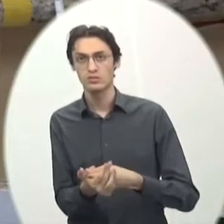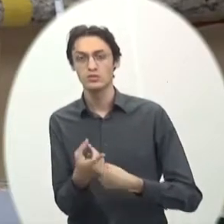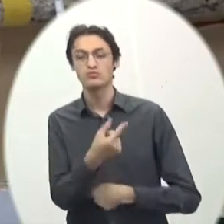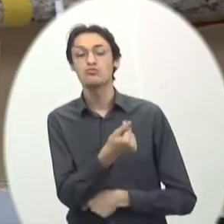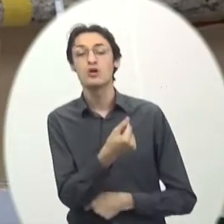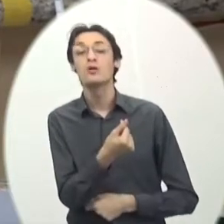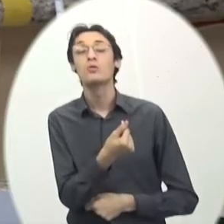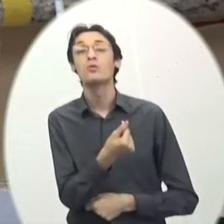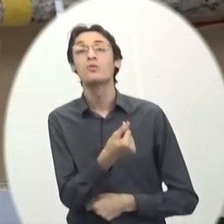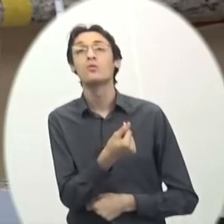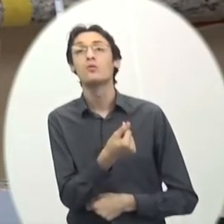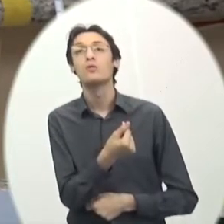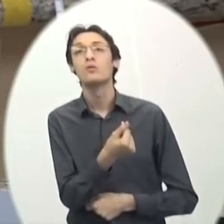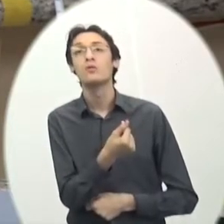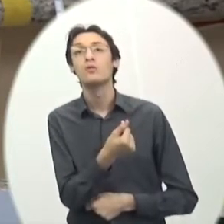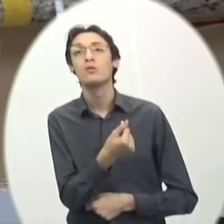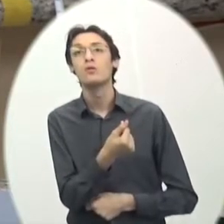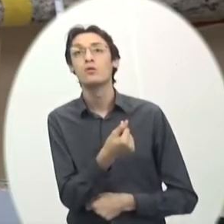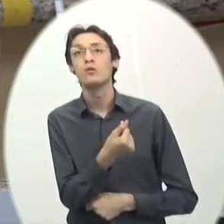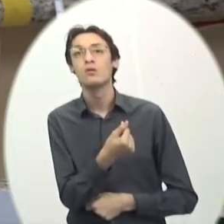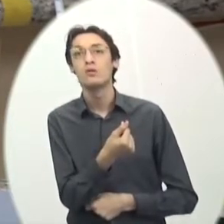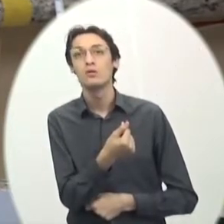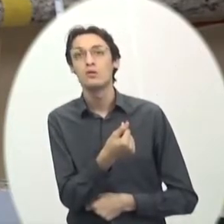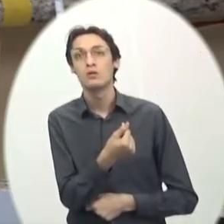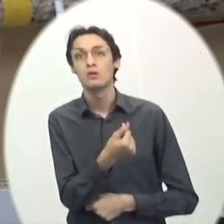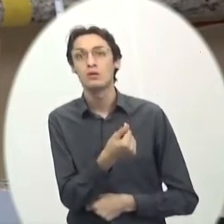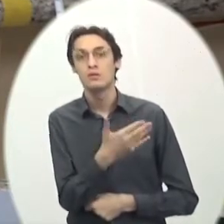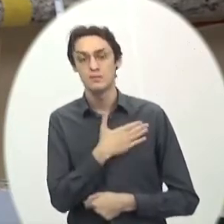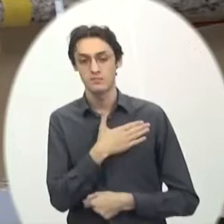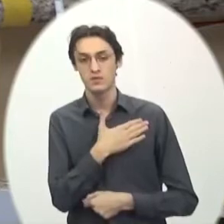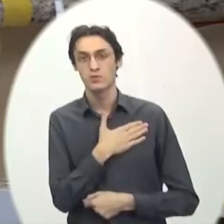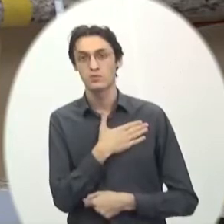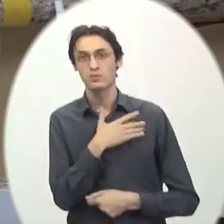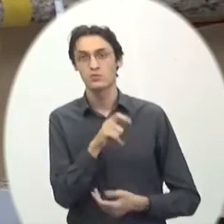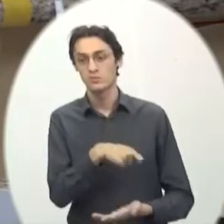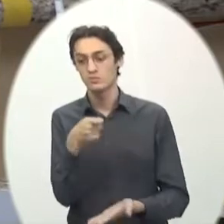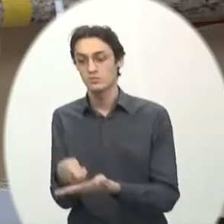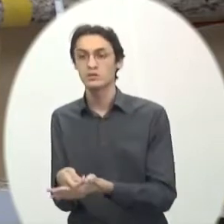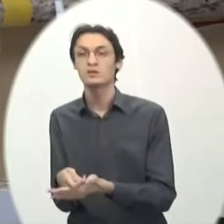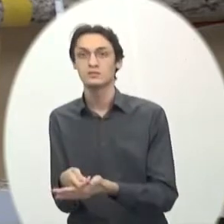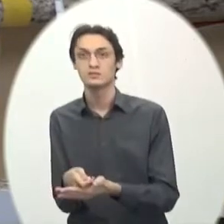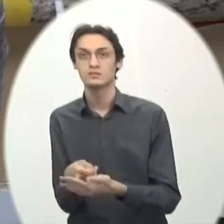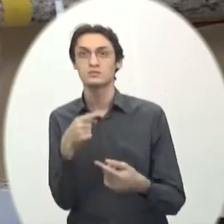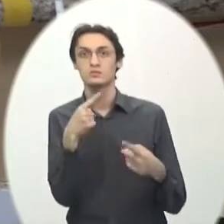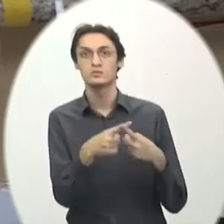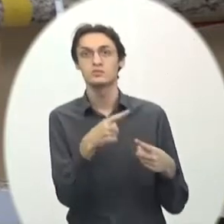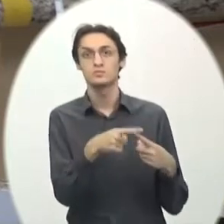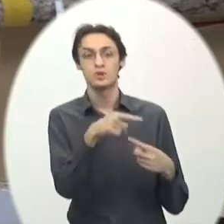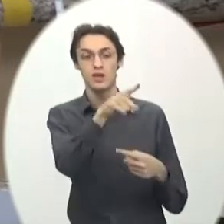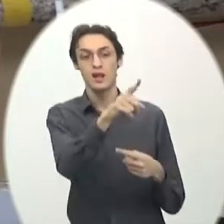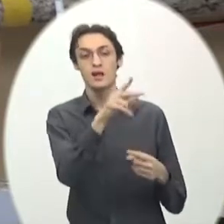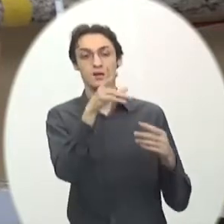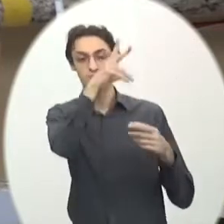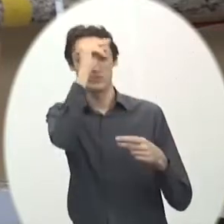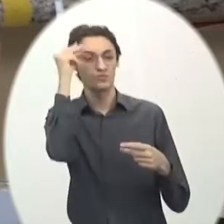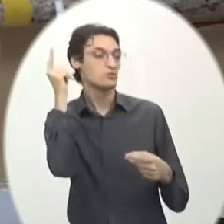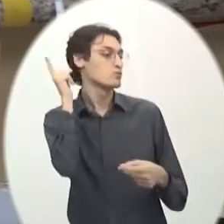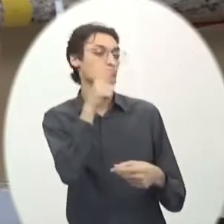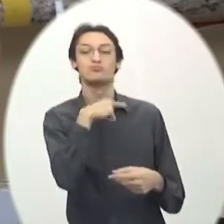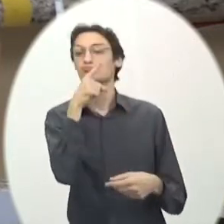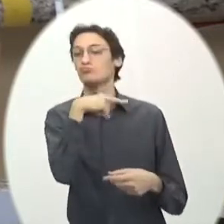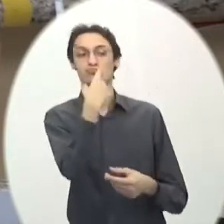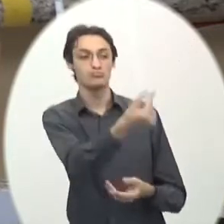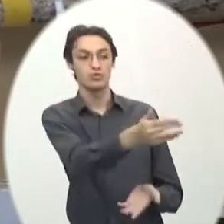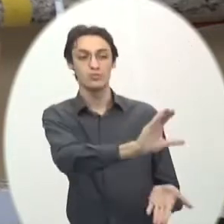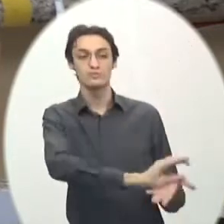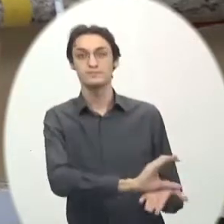onde? Meu. Seu particular? Tive que tirar particular, porque eu não consegui retirar a nota da prefeitura. Exatamente.